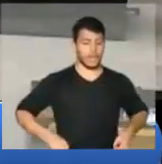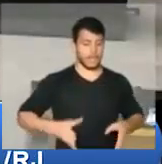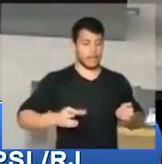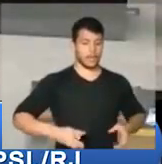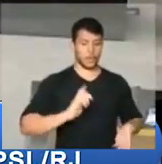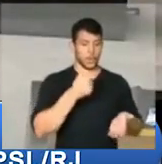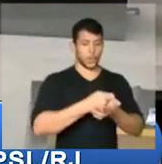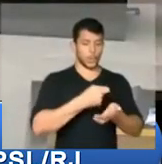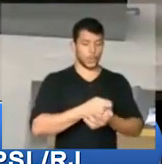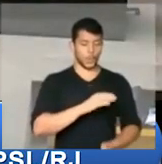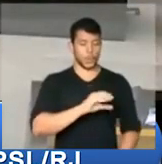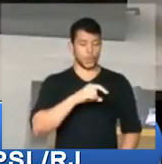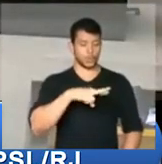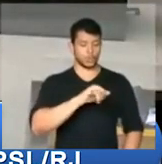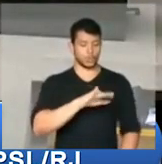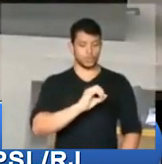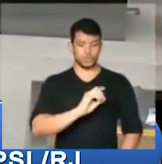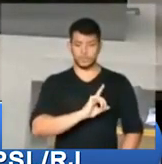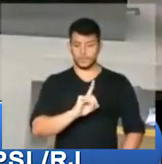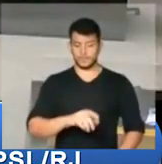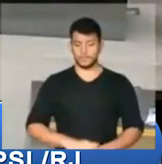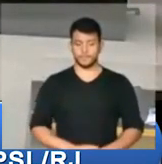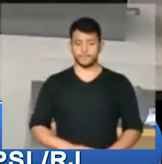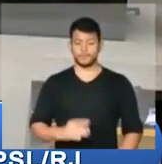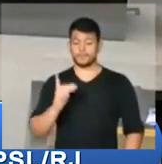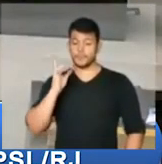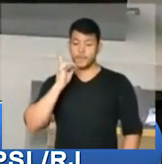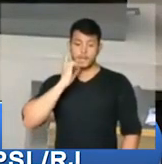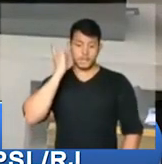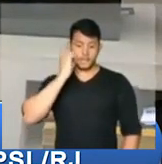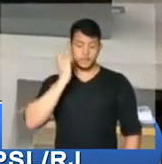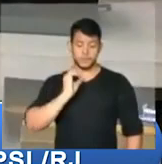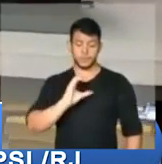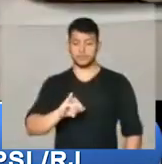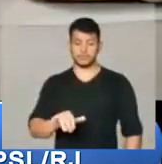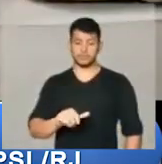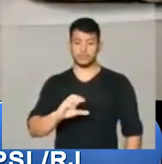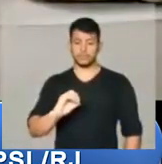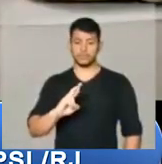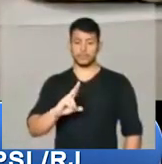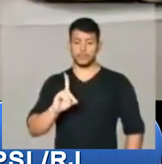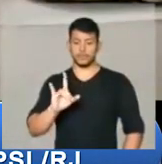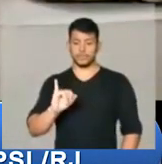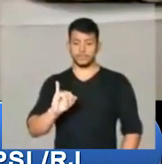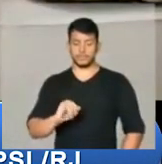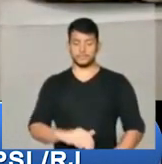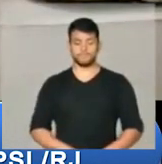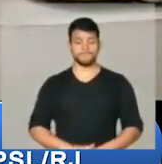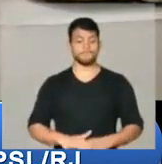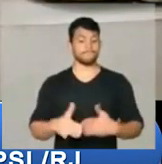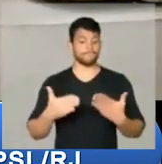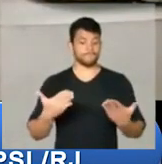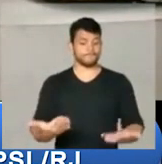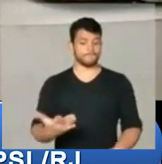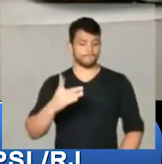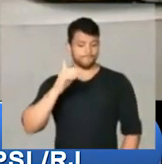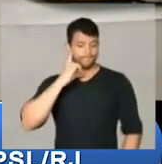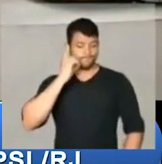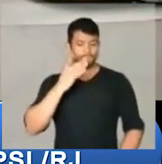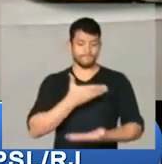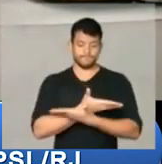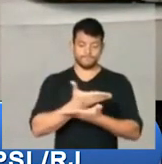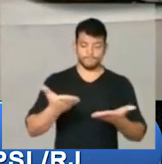Senhor presidente, demais parlamentares, deputados, senadores, o artigo 53 da Constituição